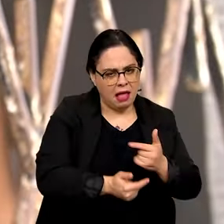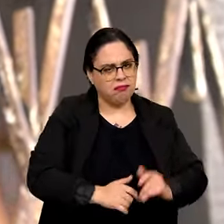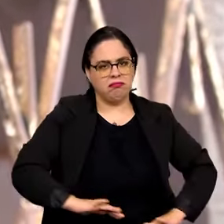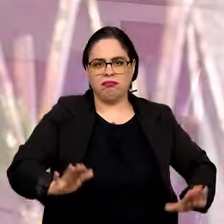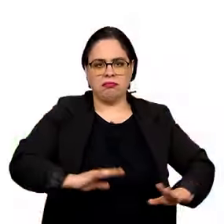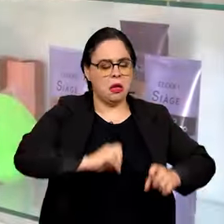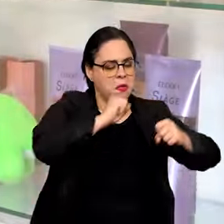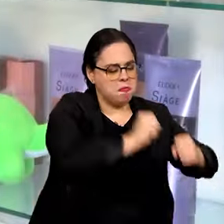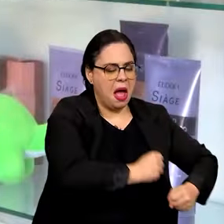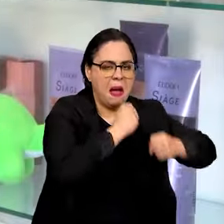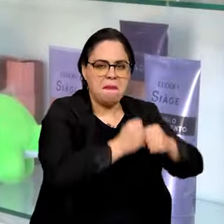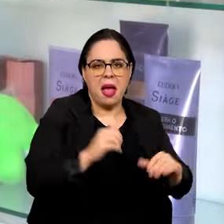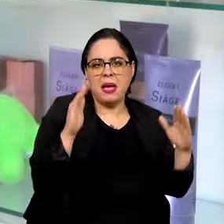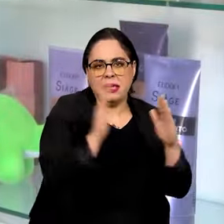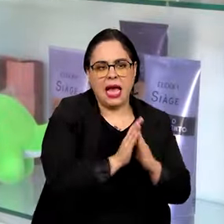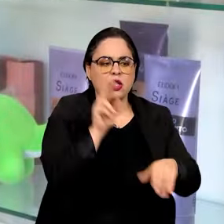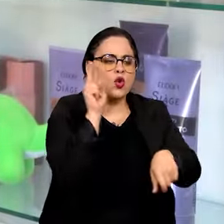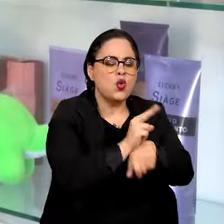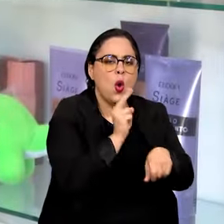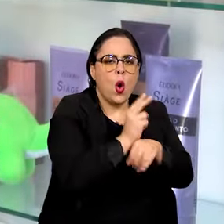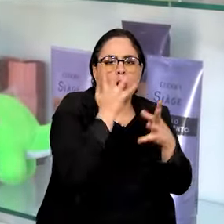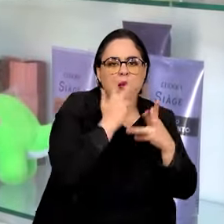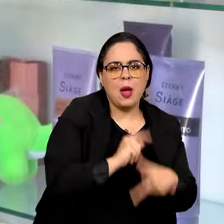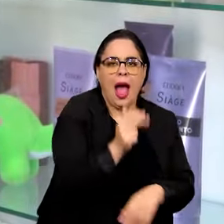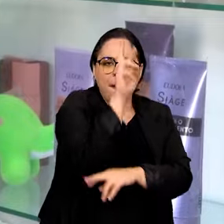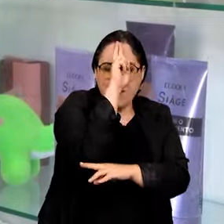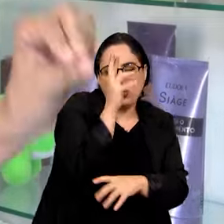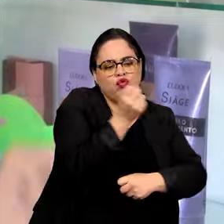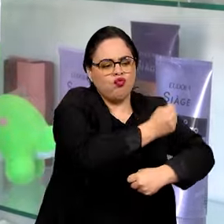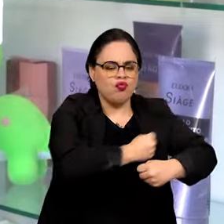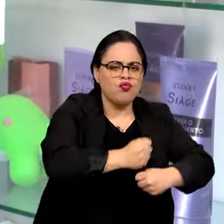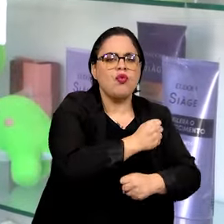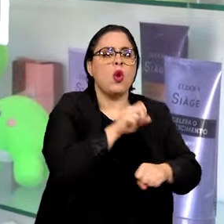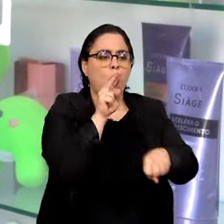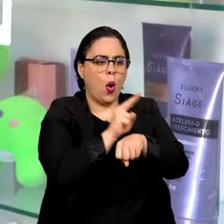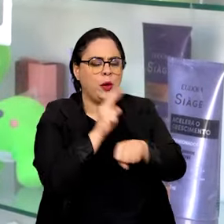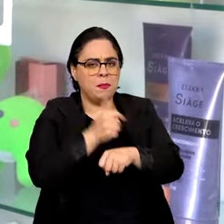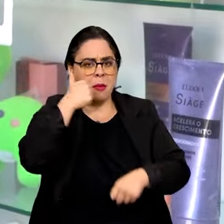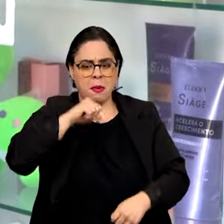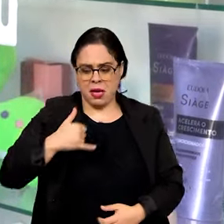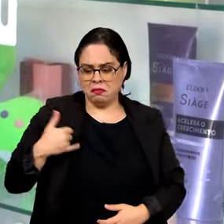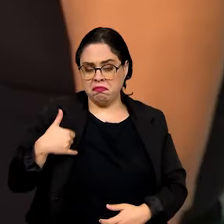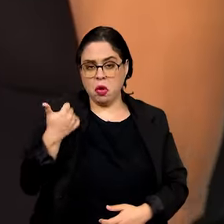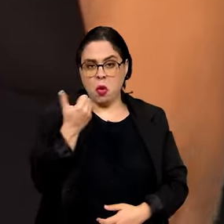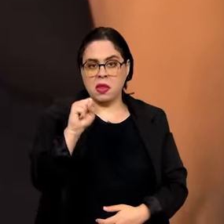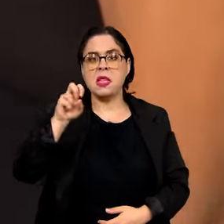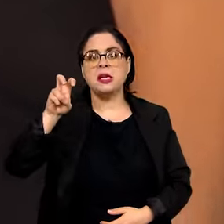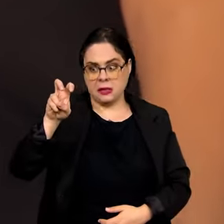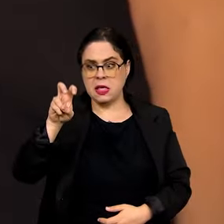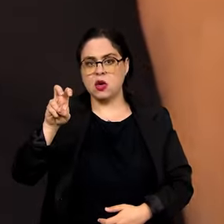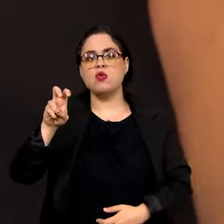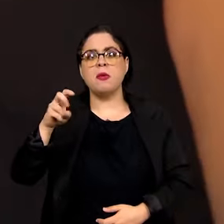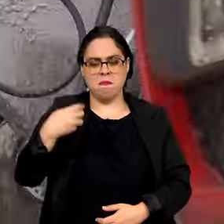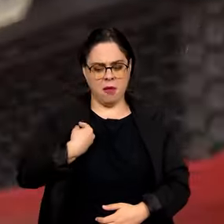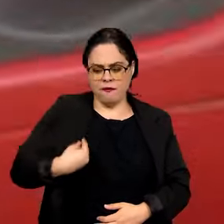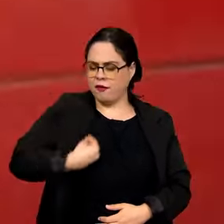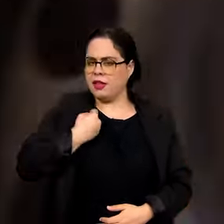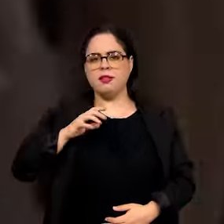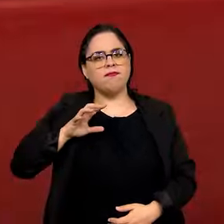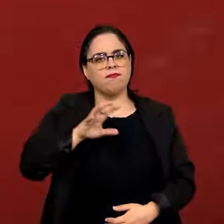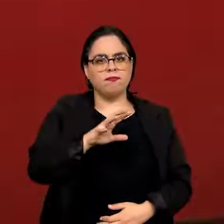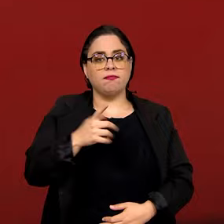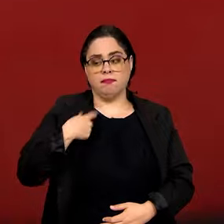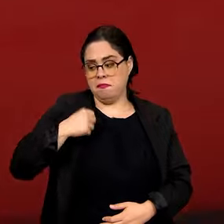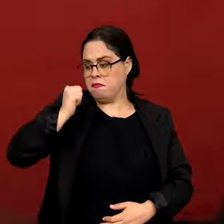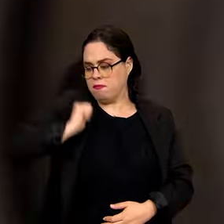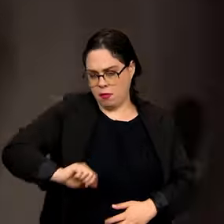eu não tenho prisa de trabalhar eu arrumo minha casa faço alço cuido de menino bota pro colégio ainda cuido da minha mãe que tem 85